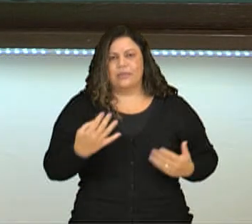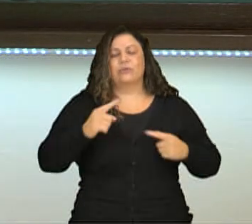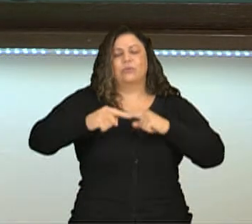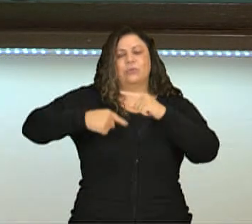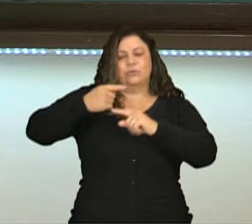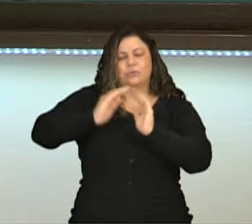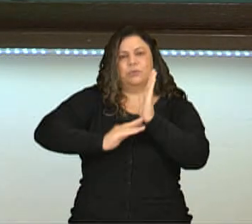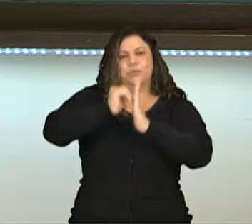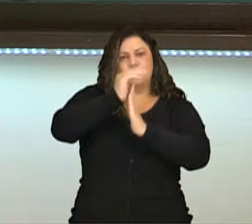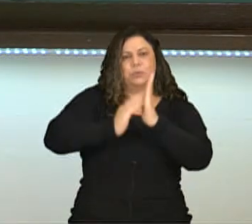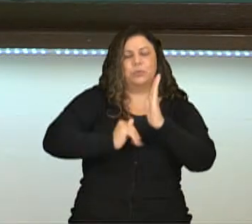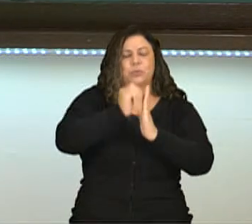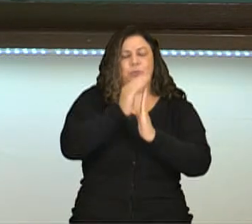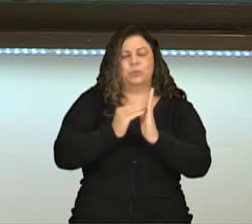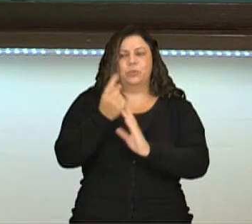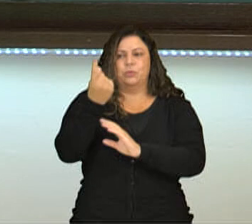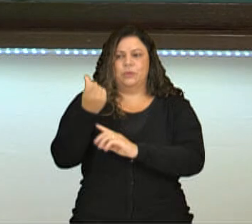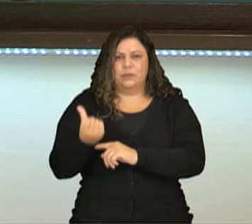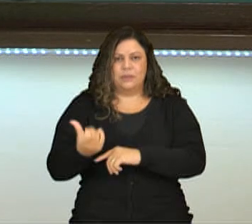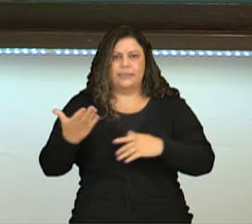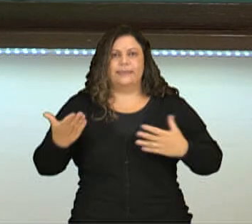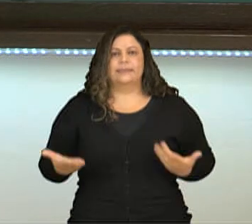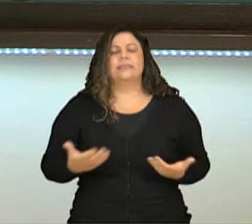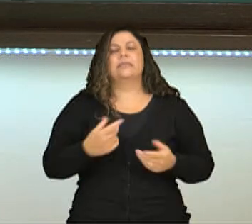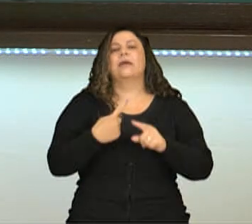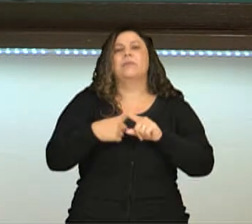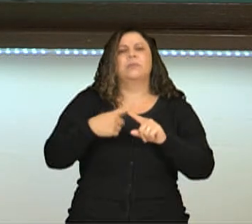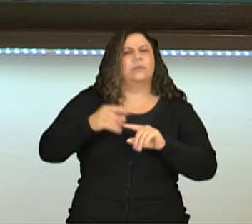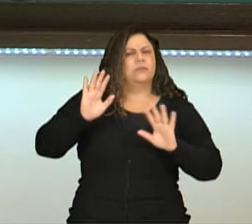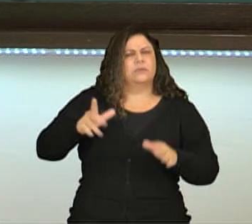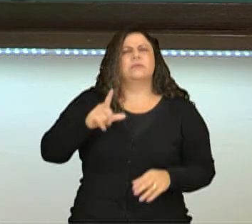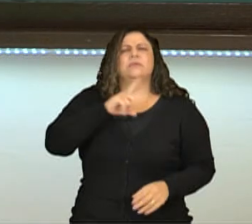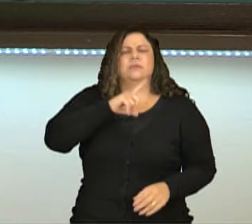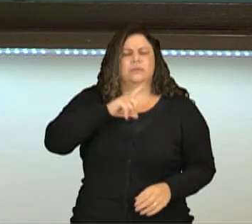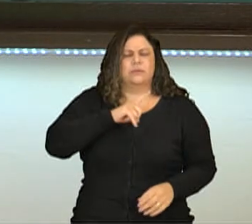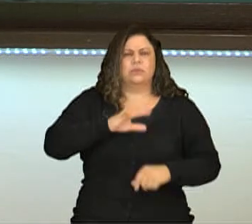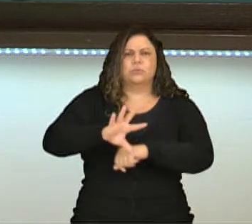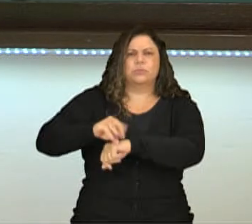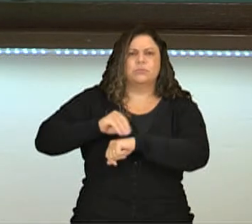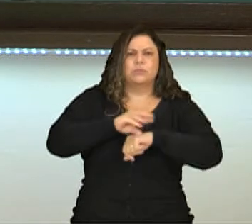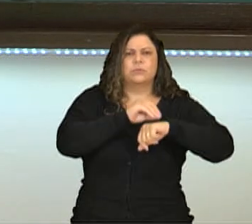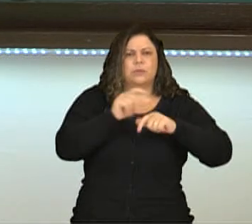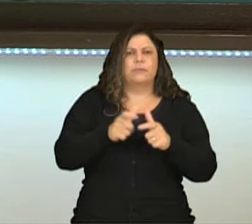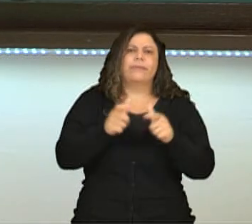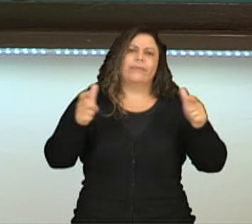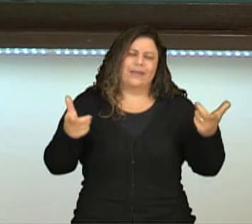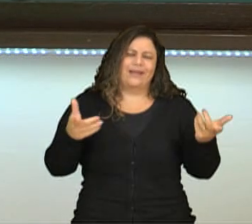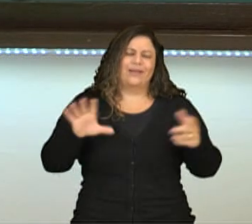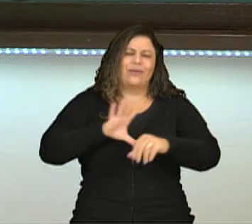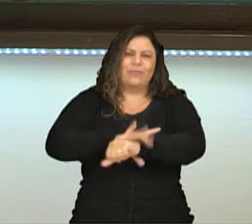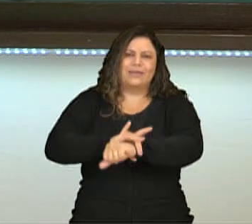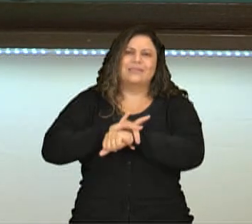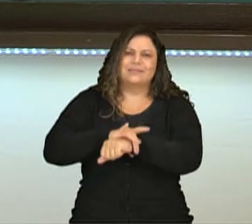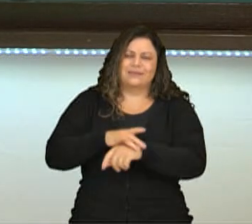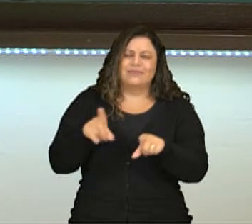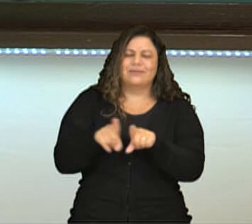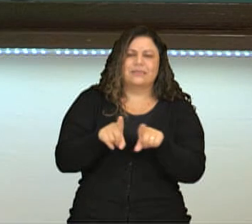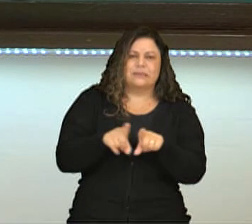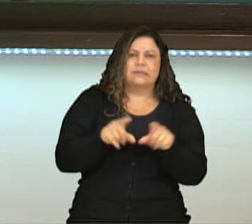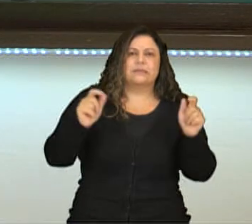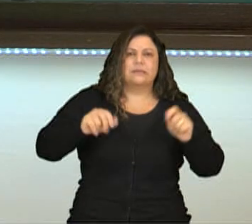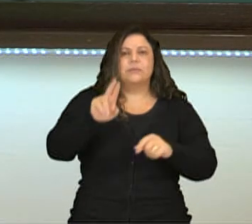no século XVI. Por quê? Porque já tinha um conhecimento maior, já havia uma segurança maior para usar